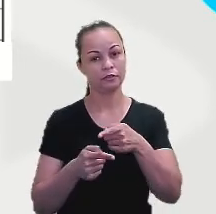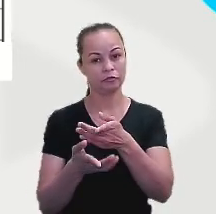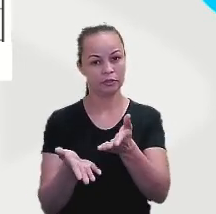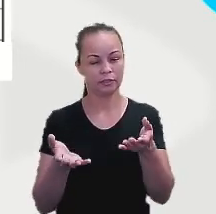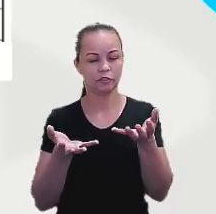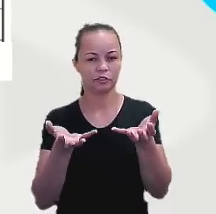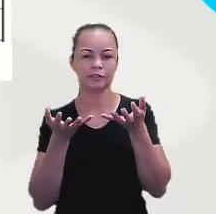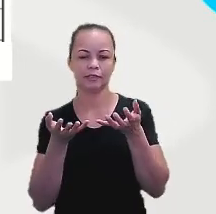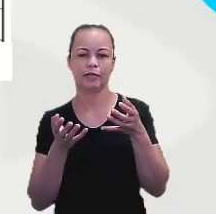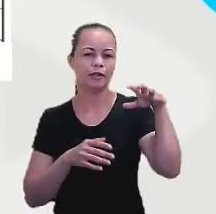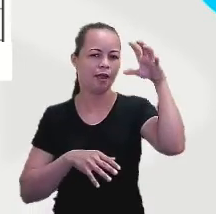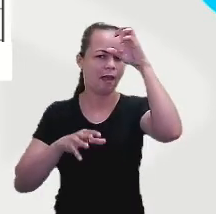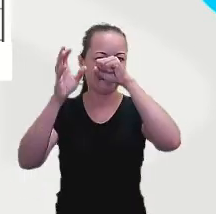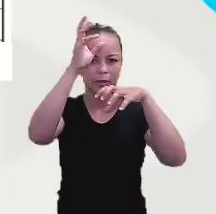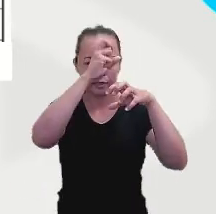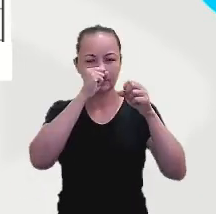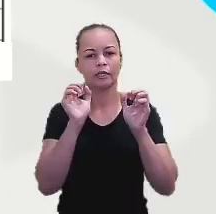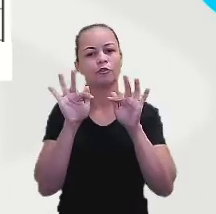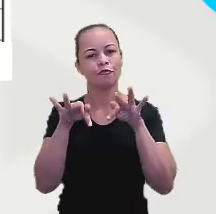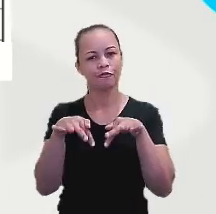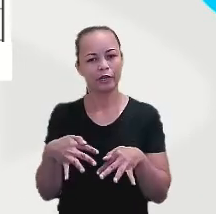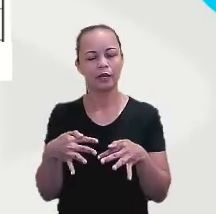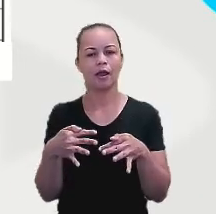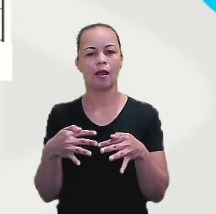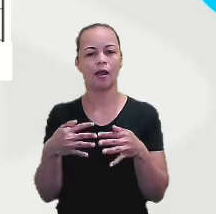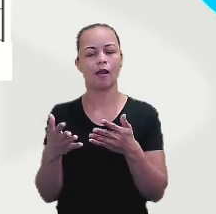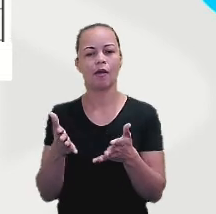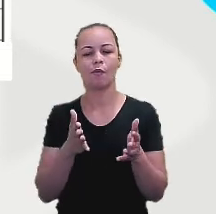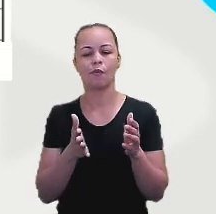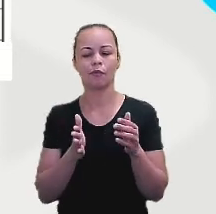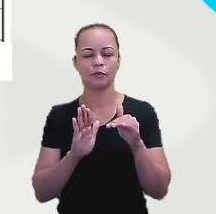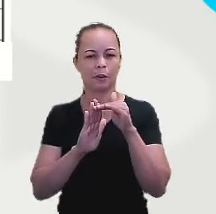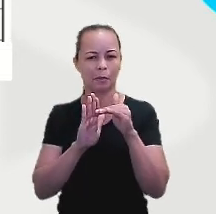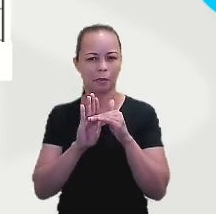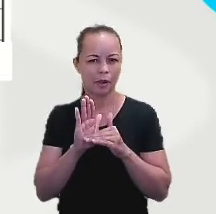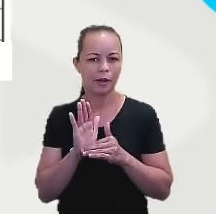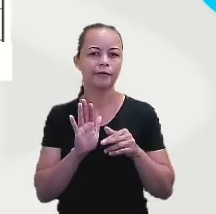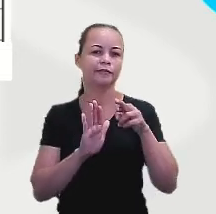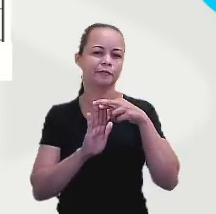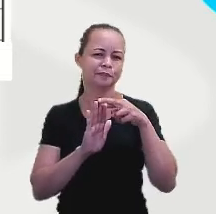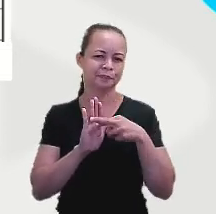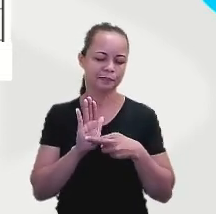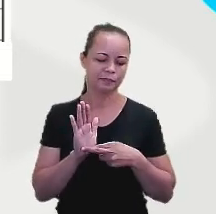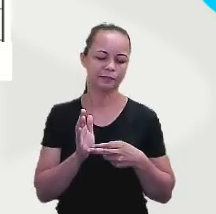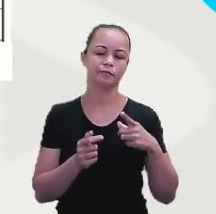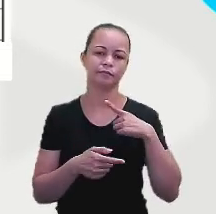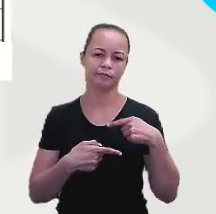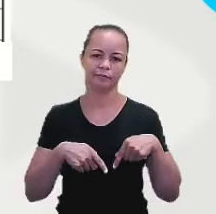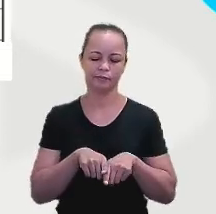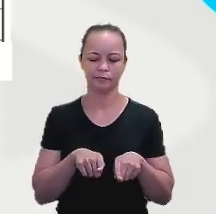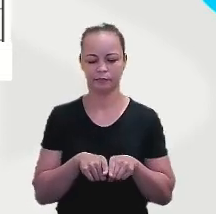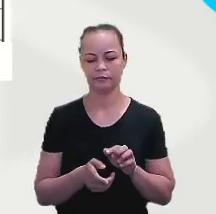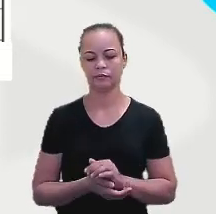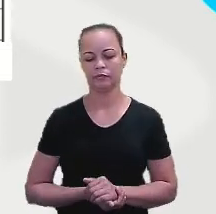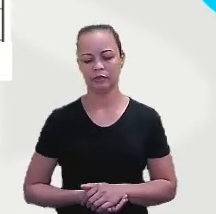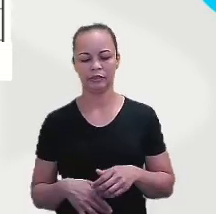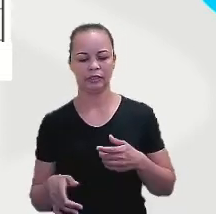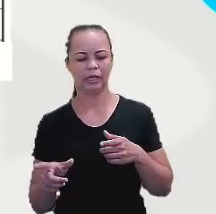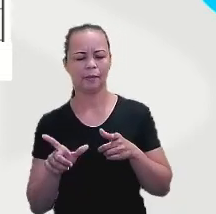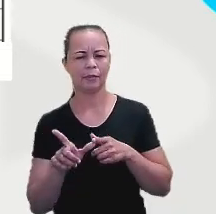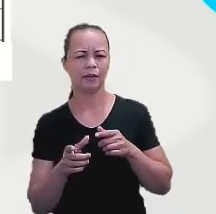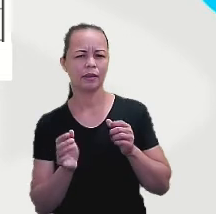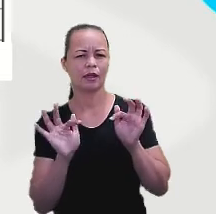aprender aí as terminações, as regras da palavra paroxítona, tem também. Então, ó, terminada em